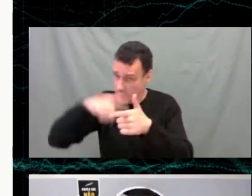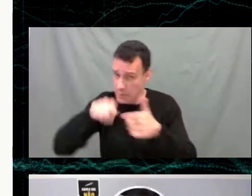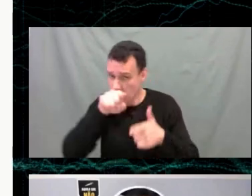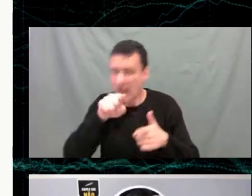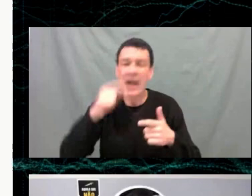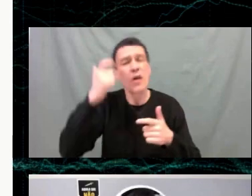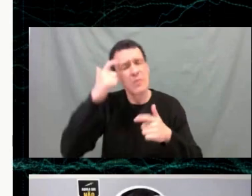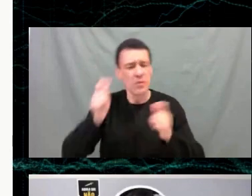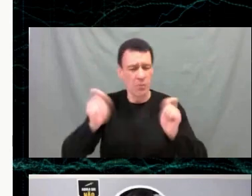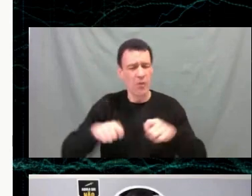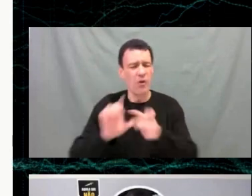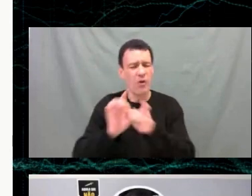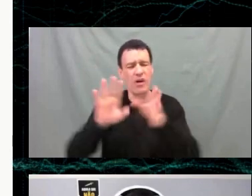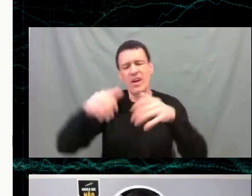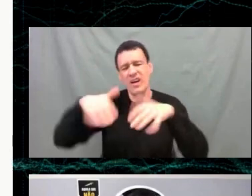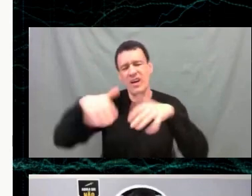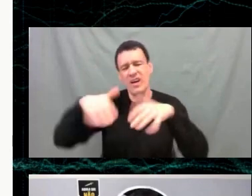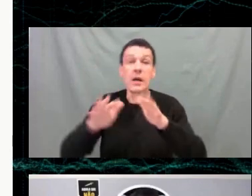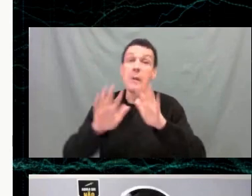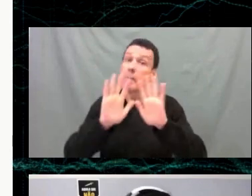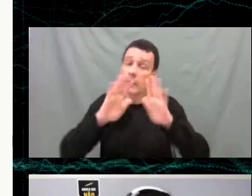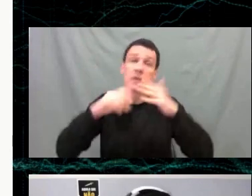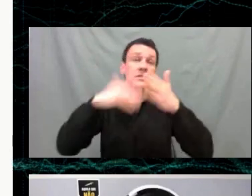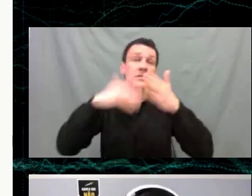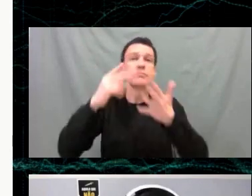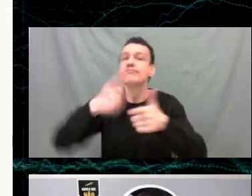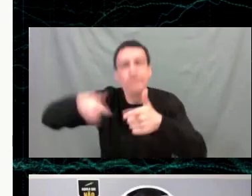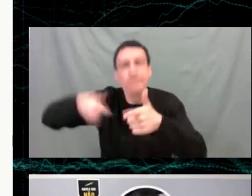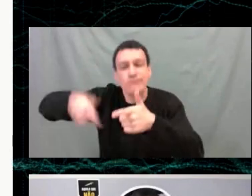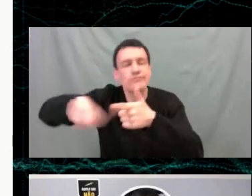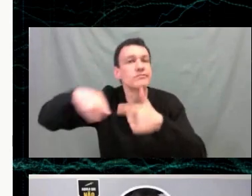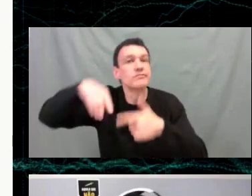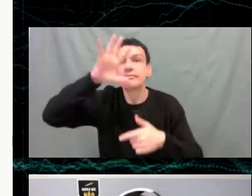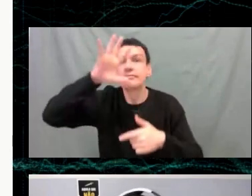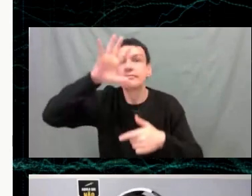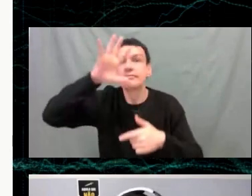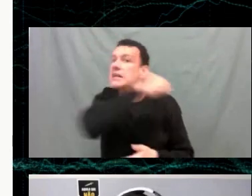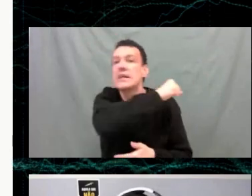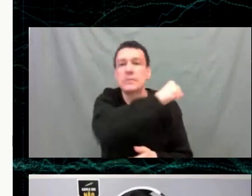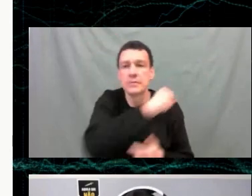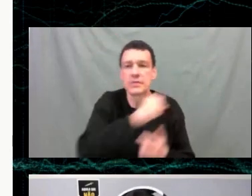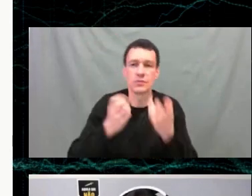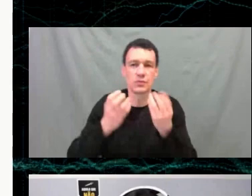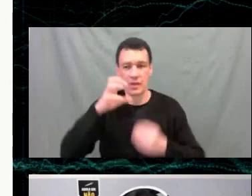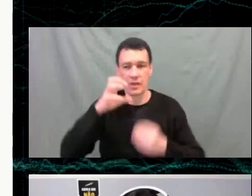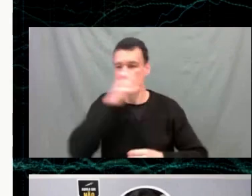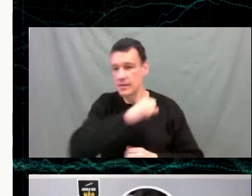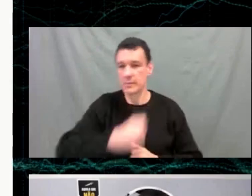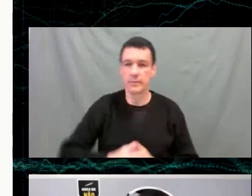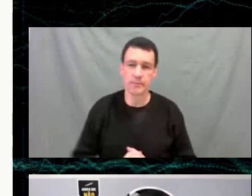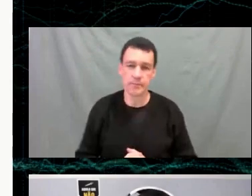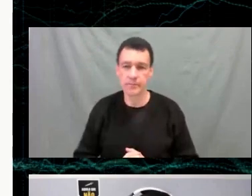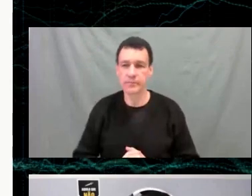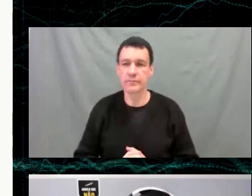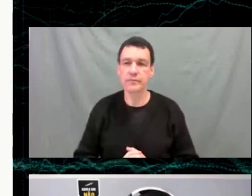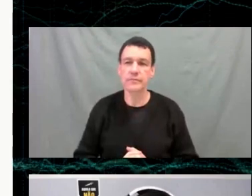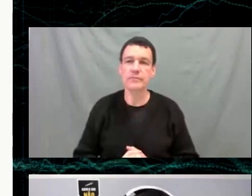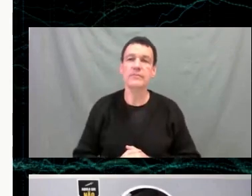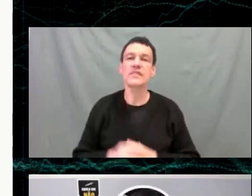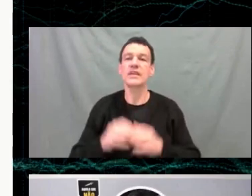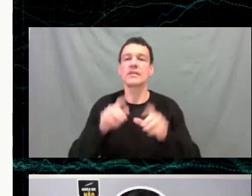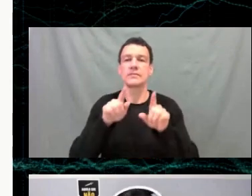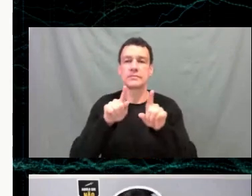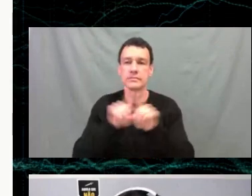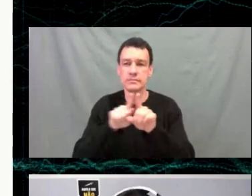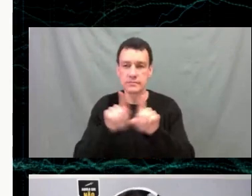você instalou ali, ele acaba acontecendo mais rápido do que você pensa. E a questão de estabilidade e você ter uma autonomia melhor do